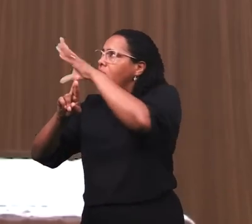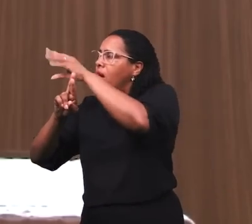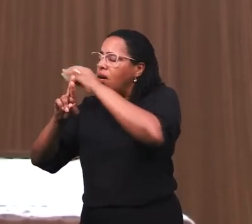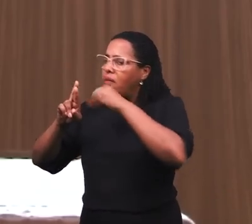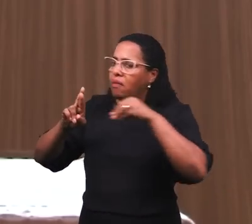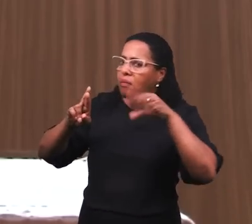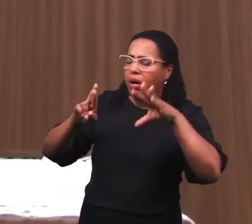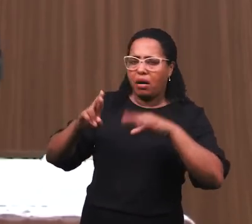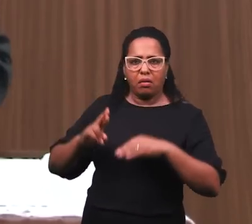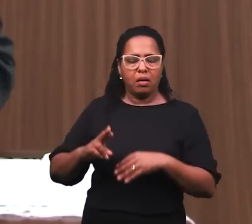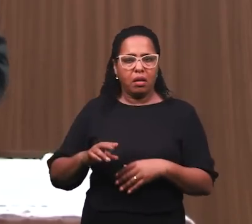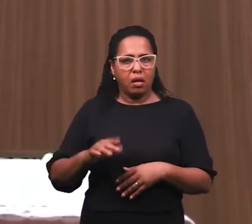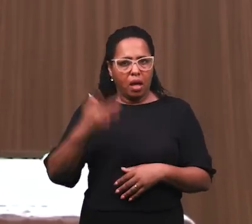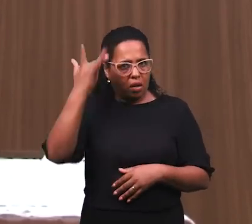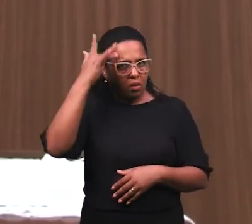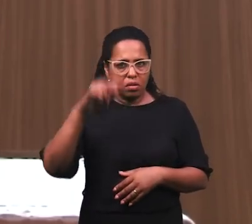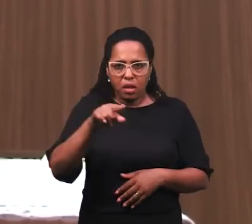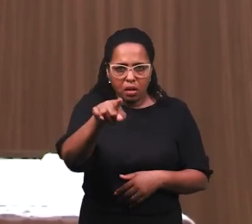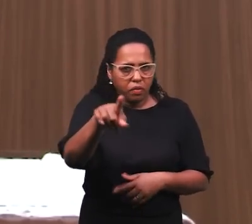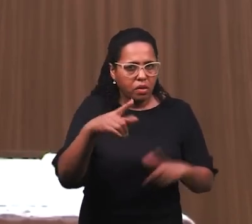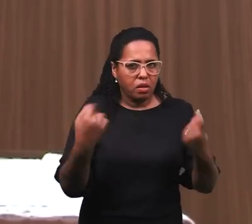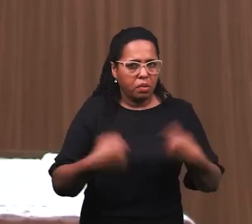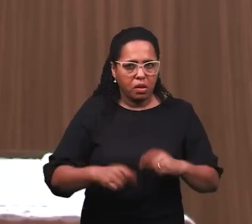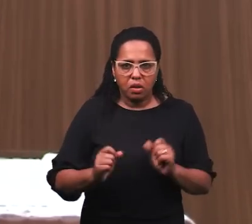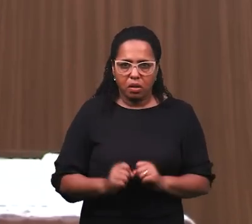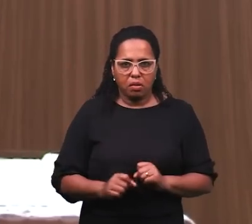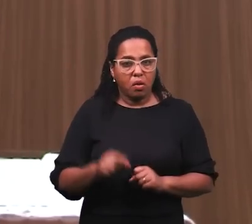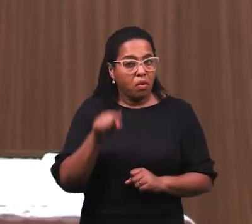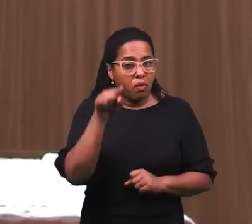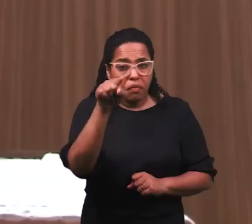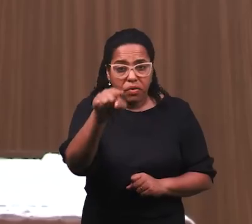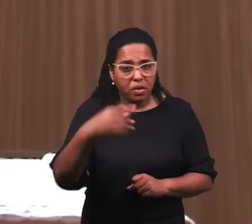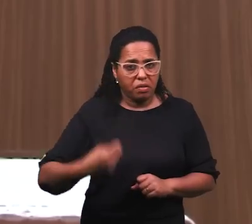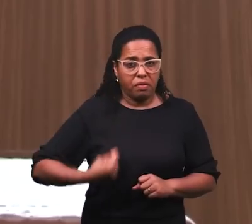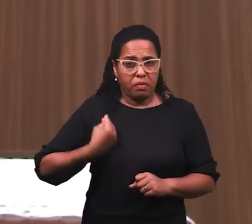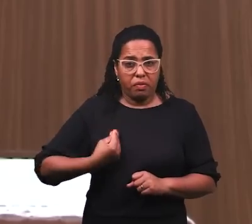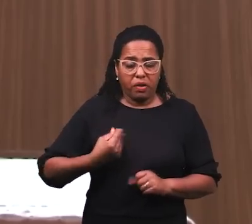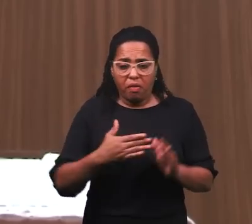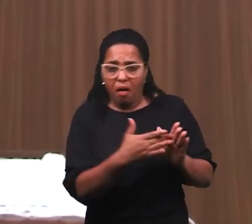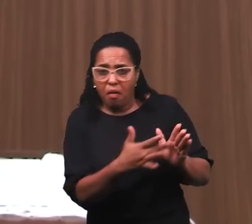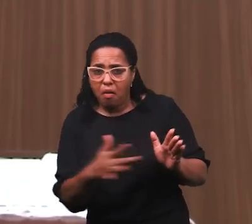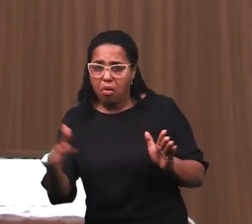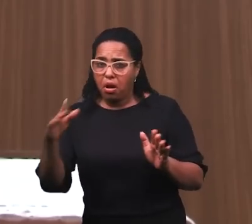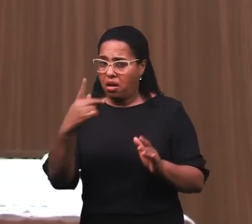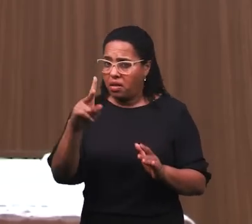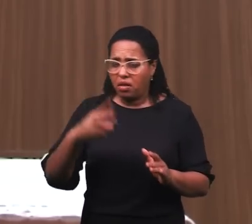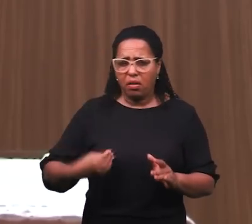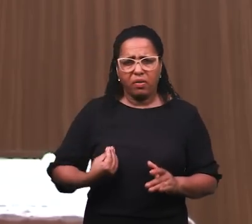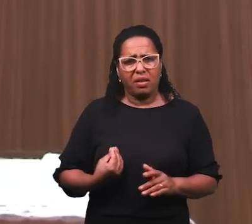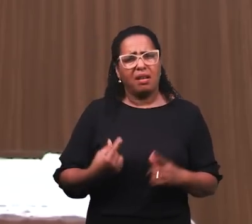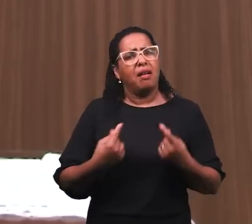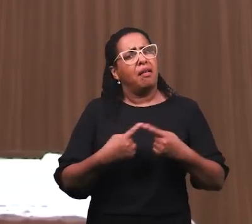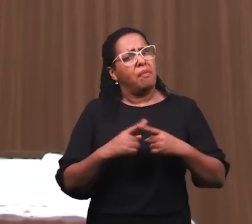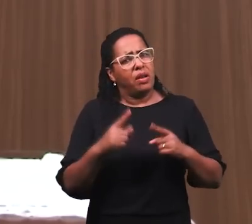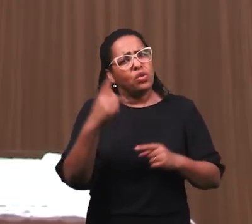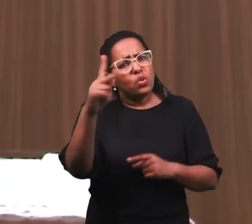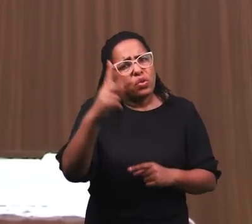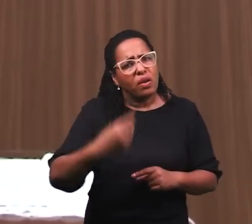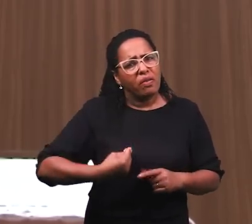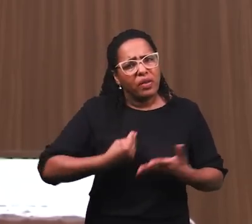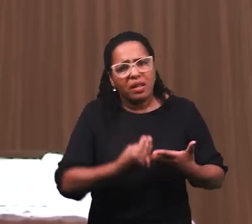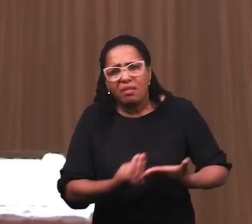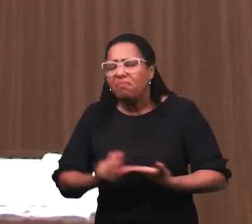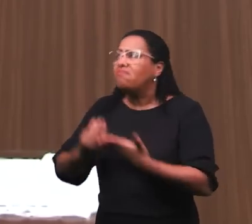não sei qual a sua necessidade nesse momento, o que você está vivendo, o que você está enfrentando, mas coloca a sua vida diante do Senhor